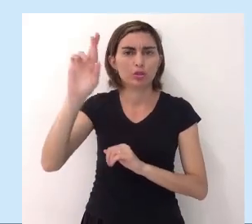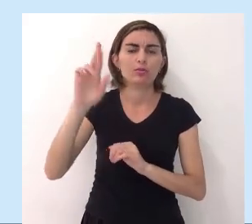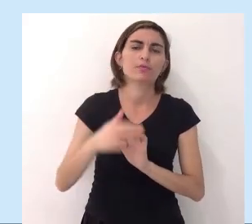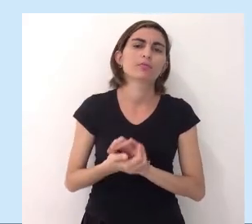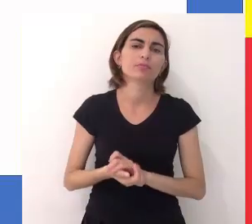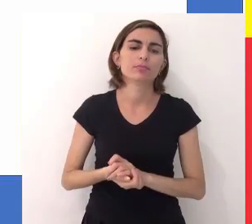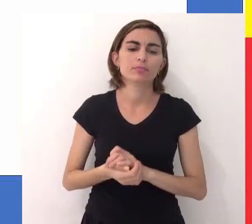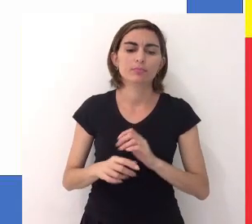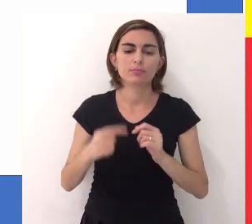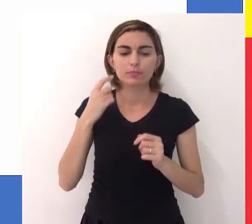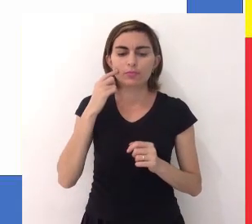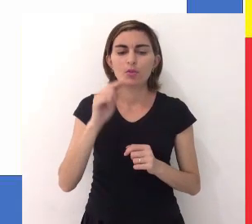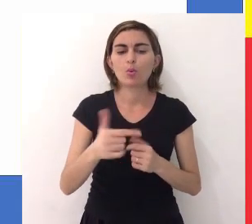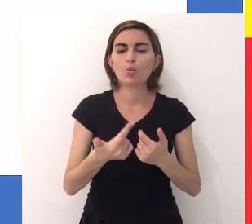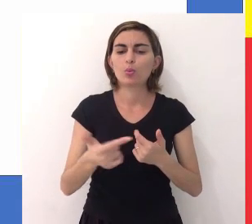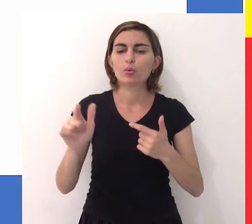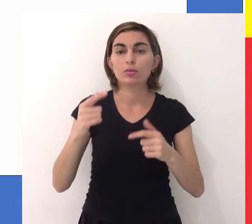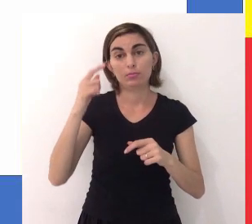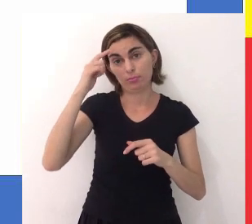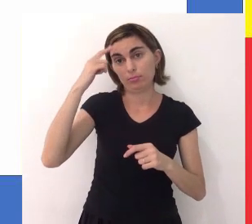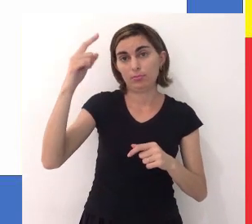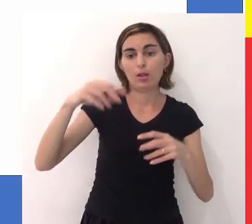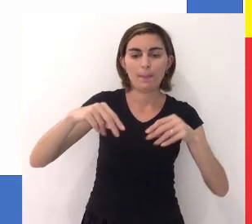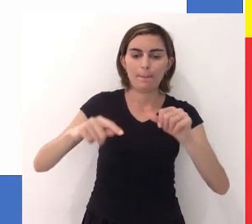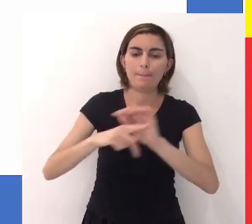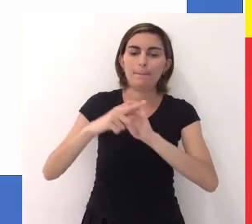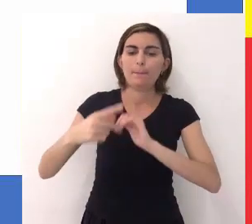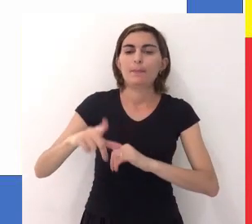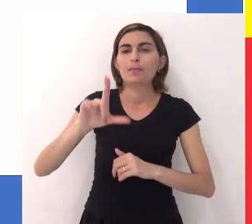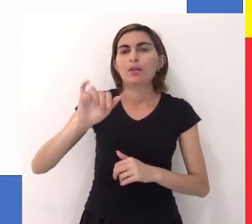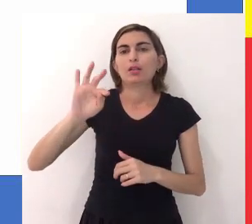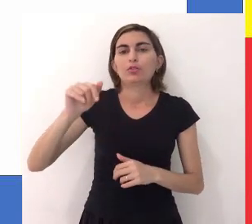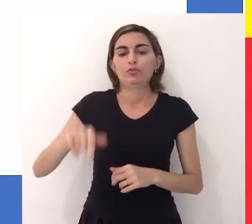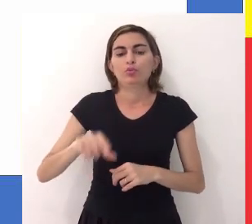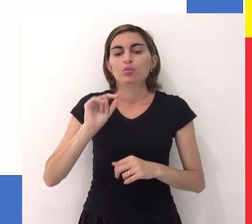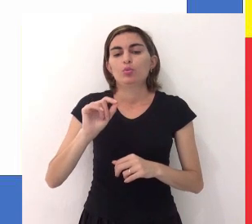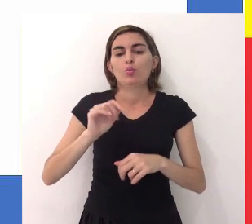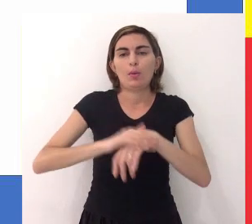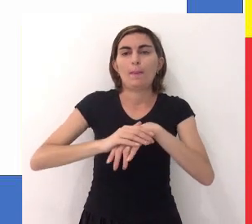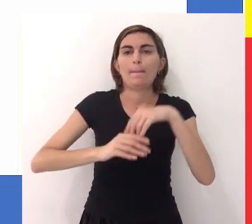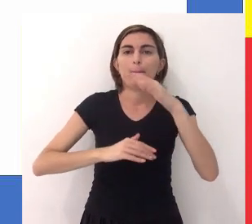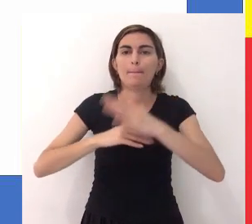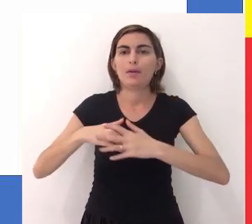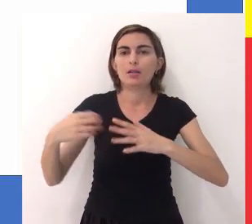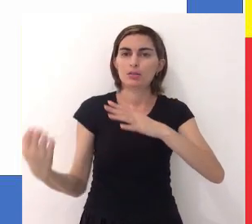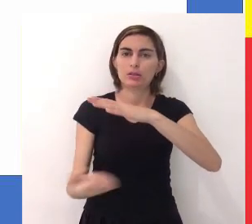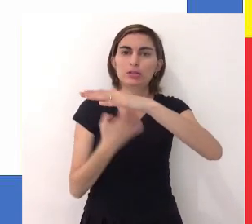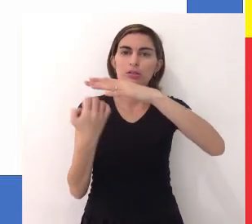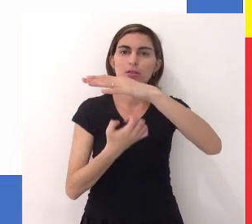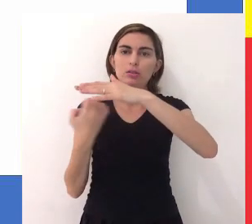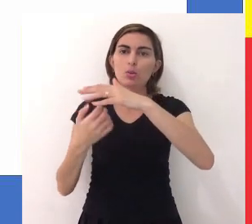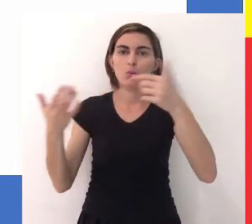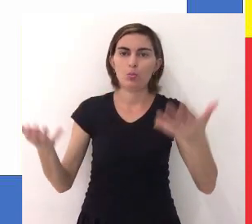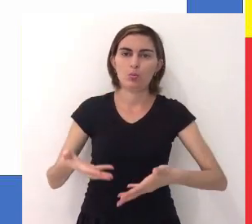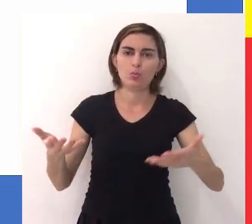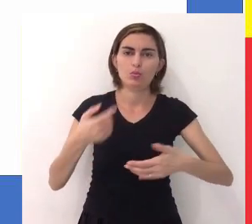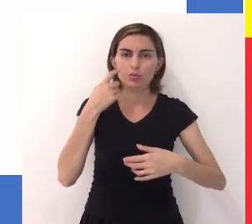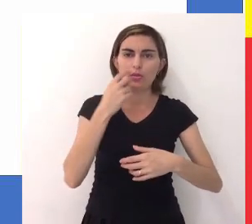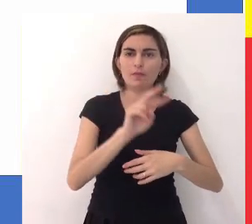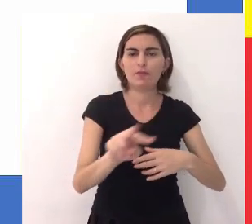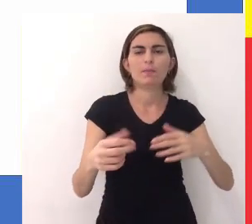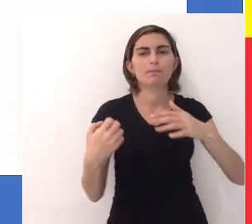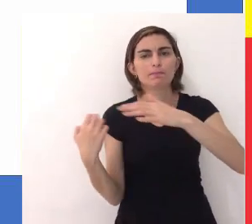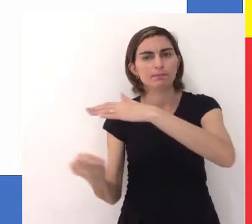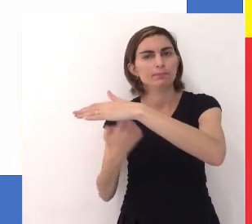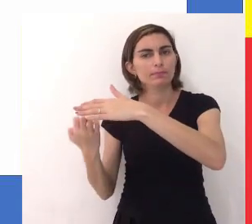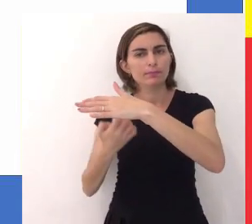lá. Uma outra ideia também de propriedade privada, de latifúndios, vai ser a mão dos empresários. Né? Hoje em dia a gente vai ver aí, como você